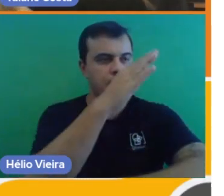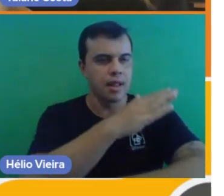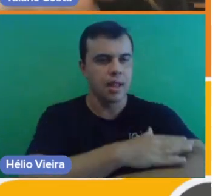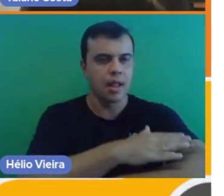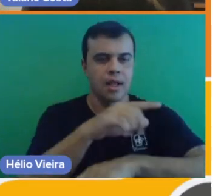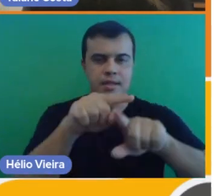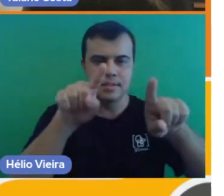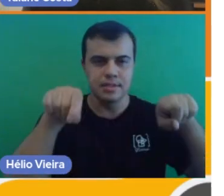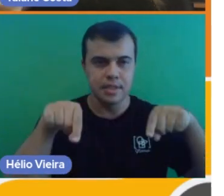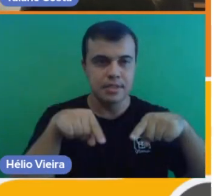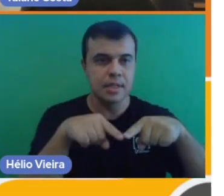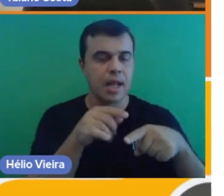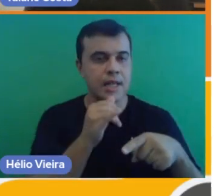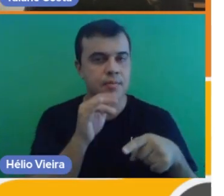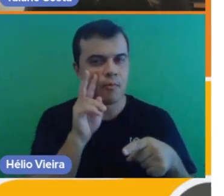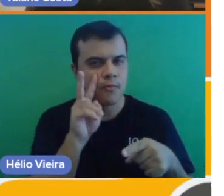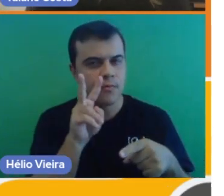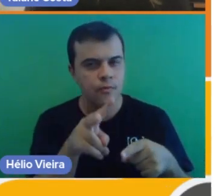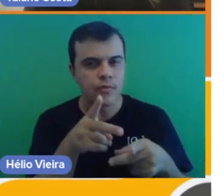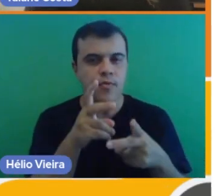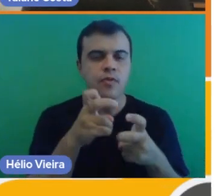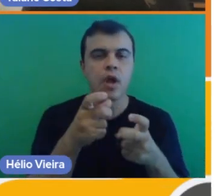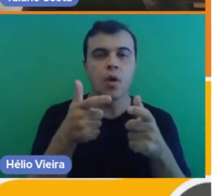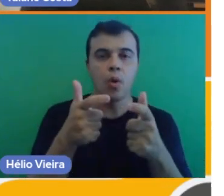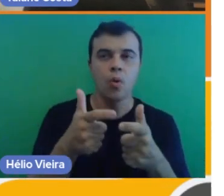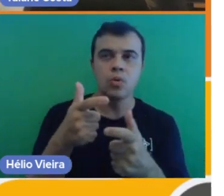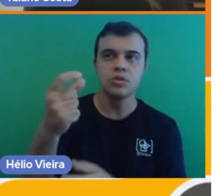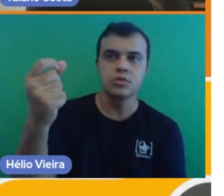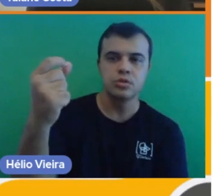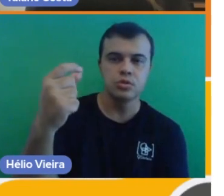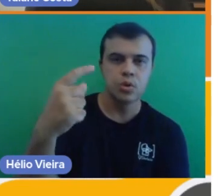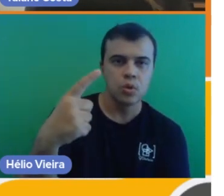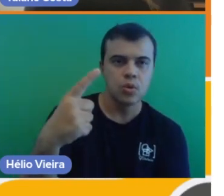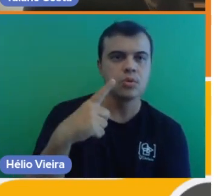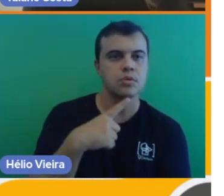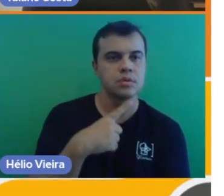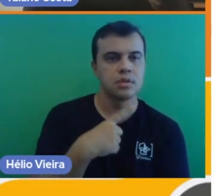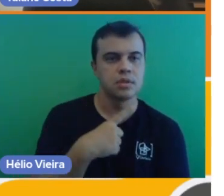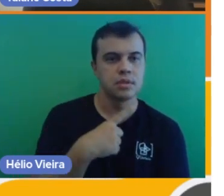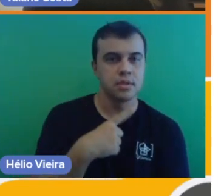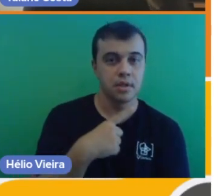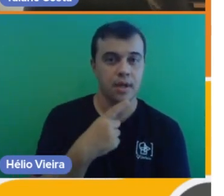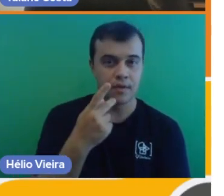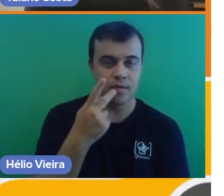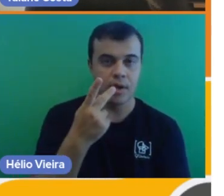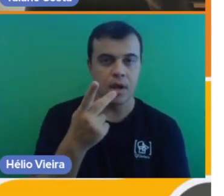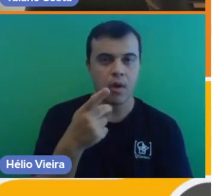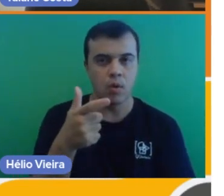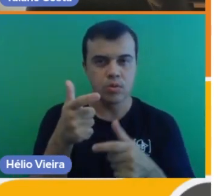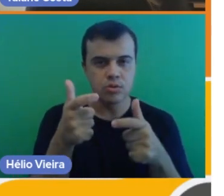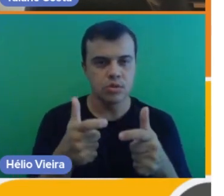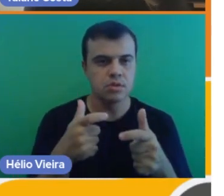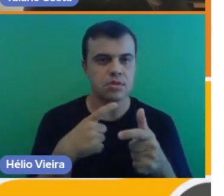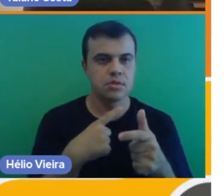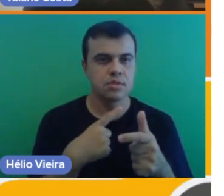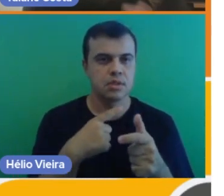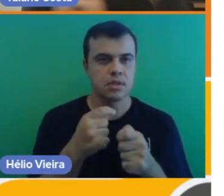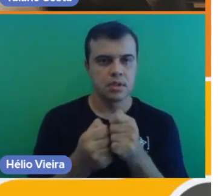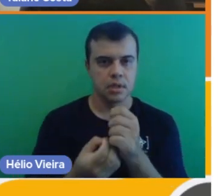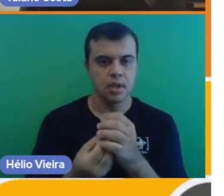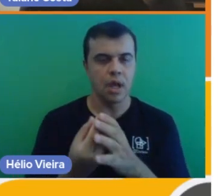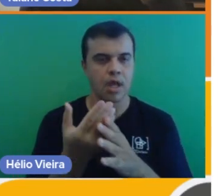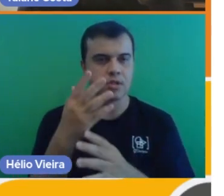sala, para tentar observar onde que entra a luz, onde que sai, bate, né, onde vai se criar a